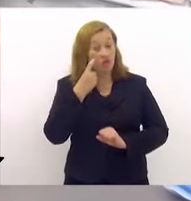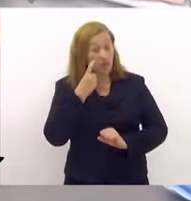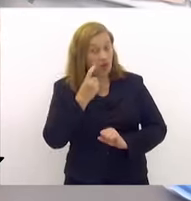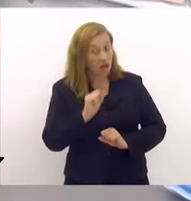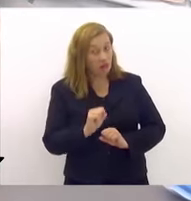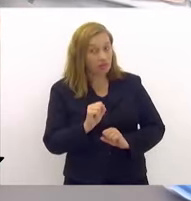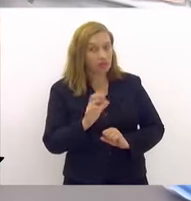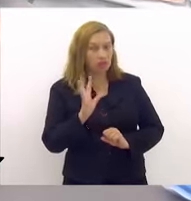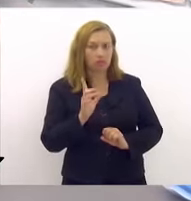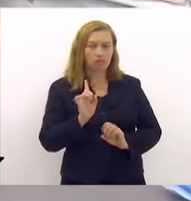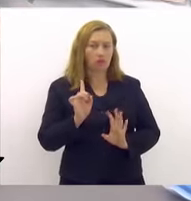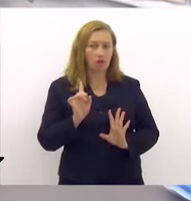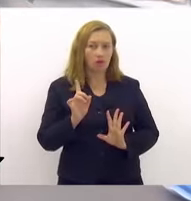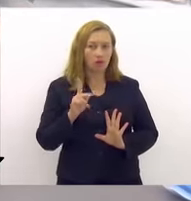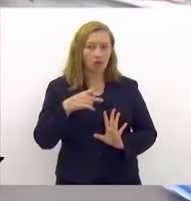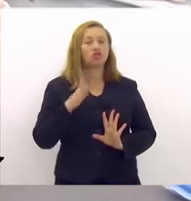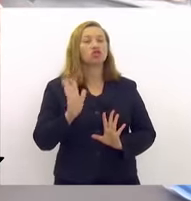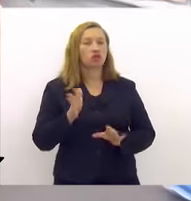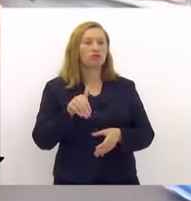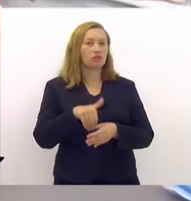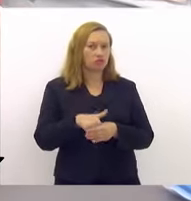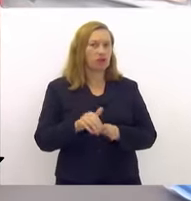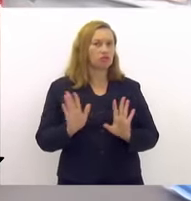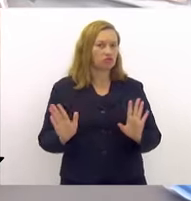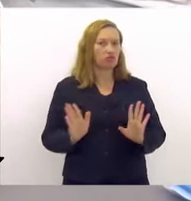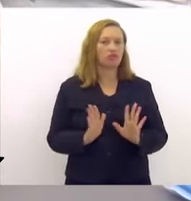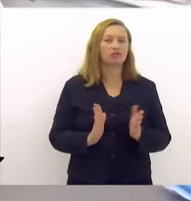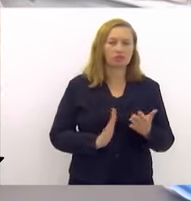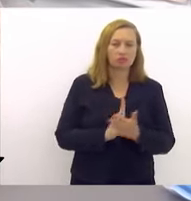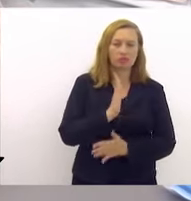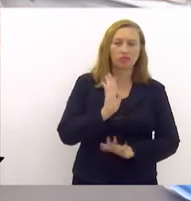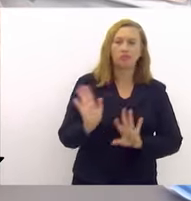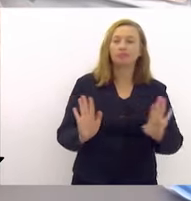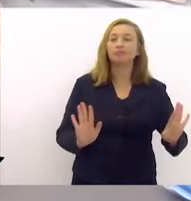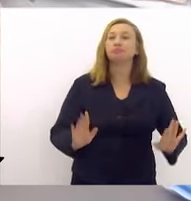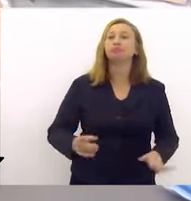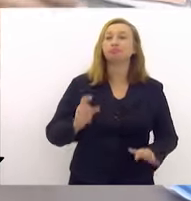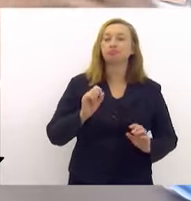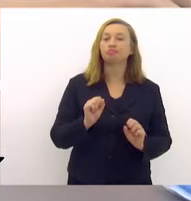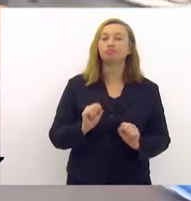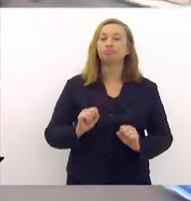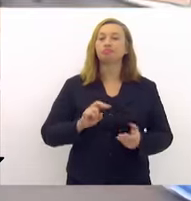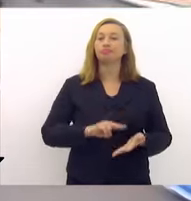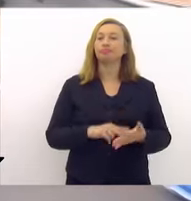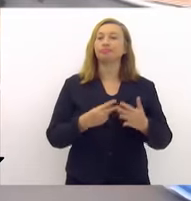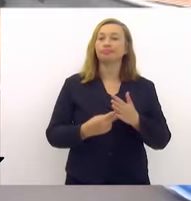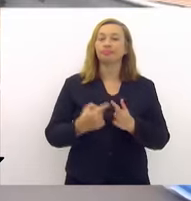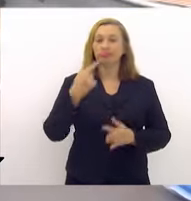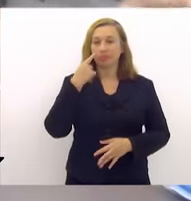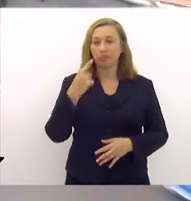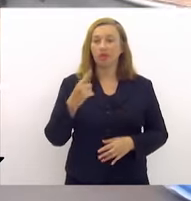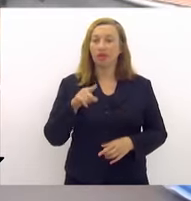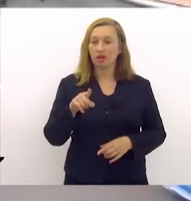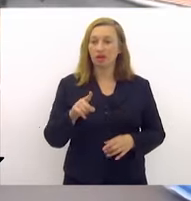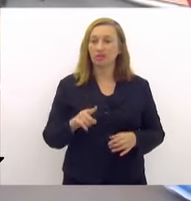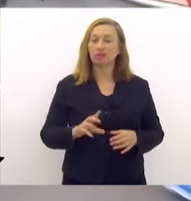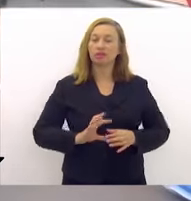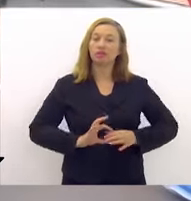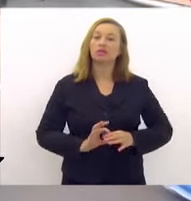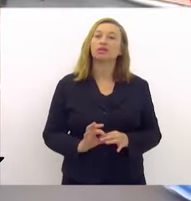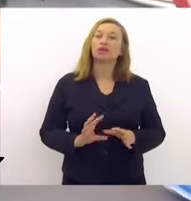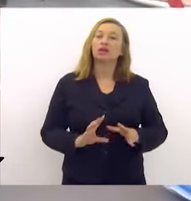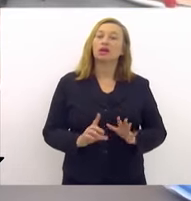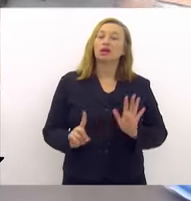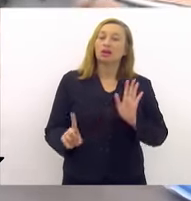Poderia haver, mas eu não levantei, já foi votado aí, matéria vencida. Poderia haver a interpretação de que essa sanção se referisse às